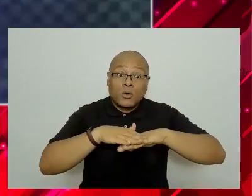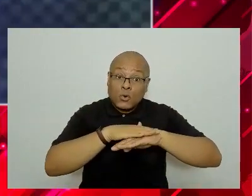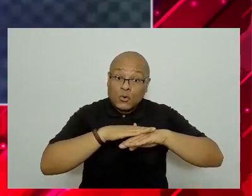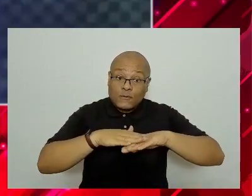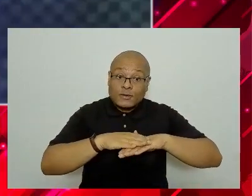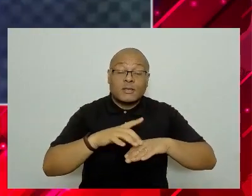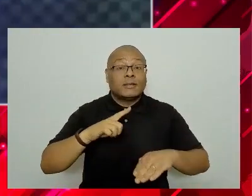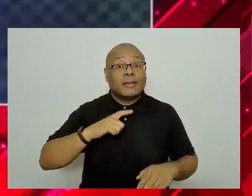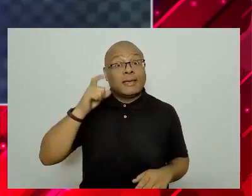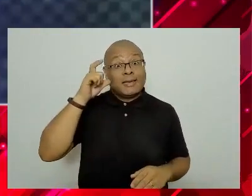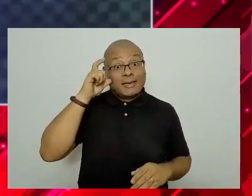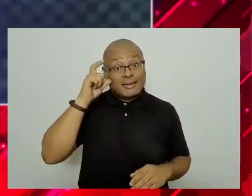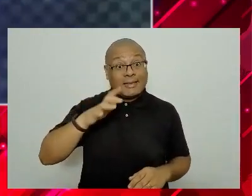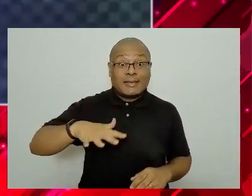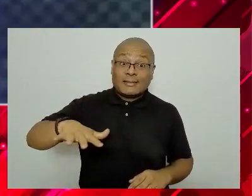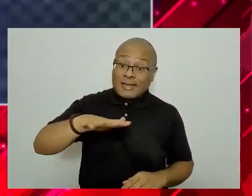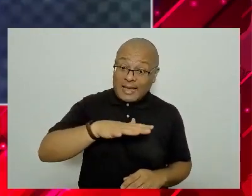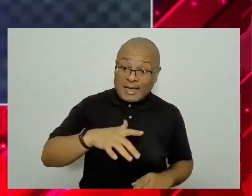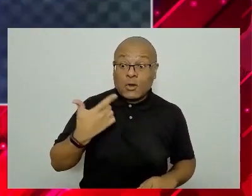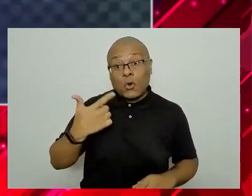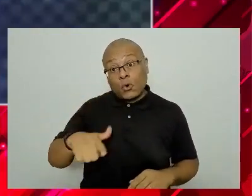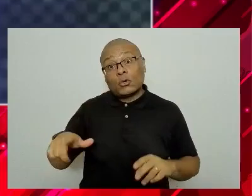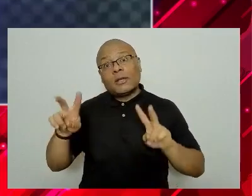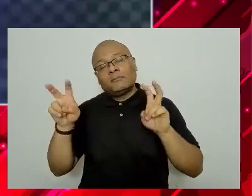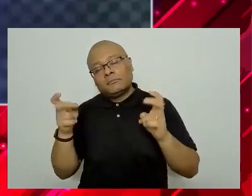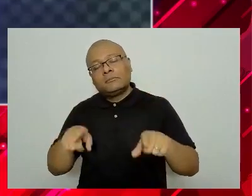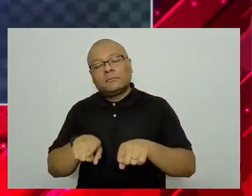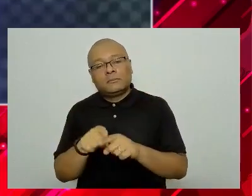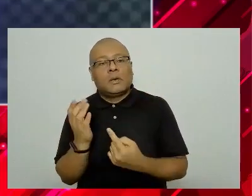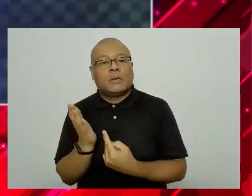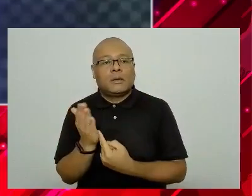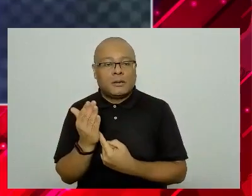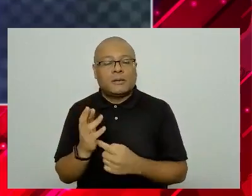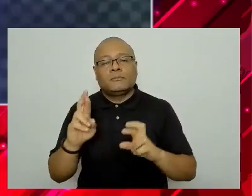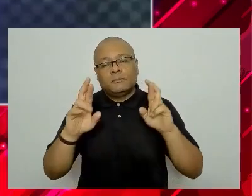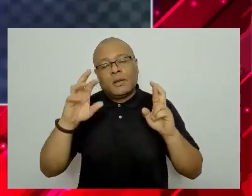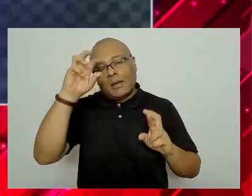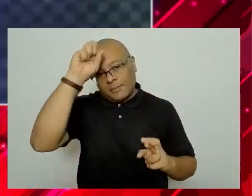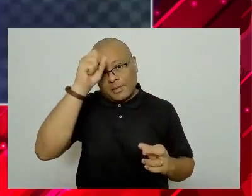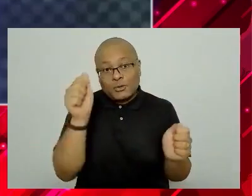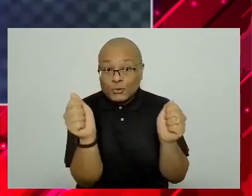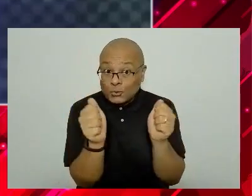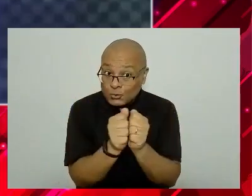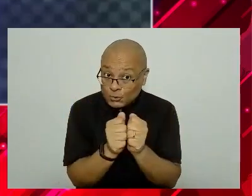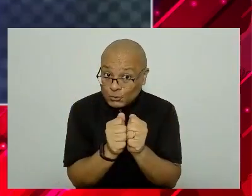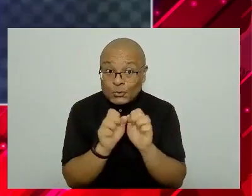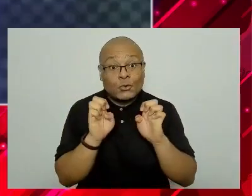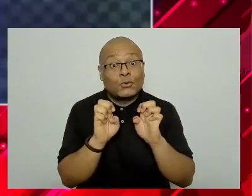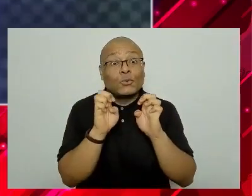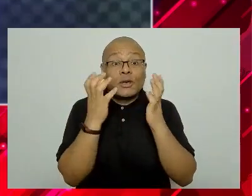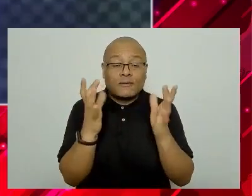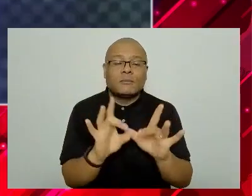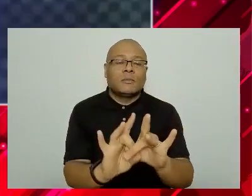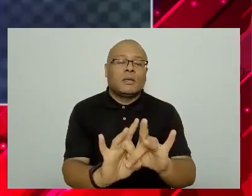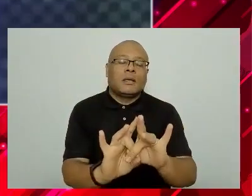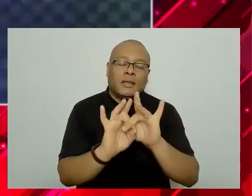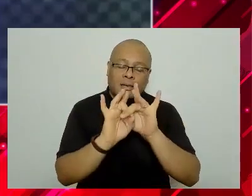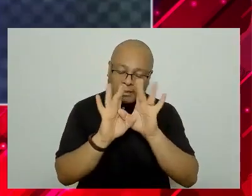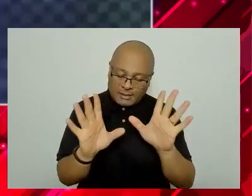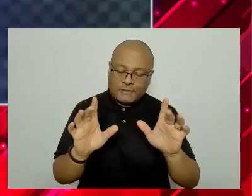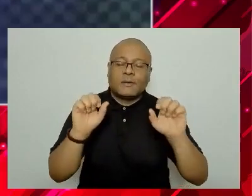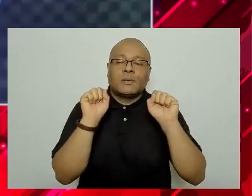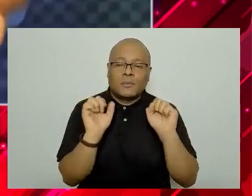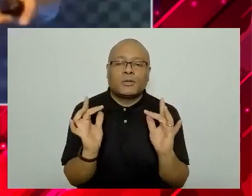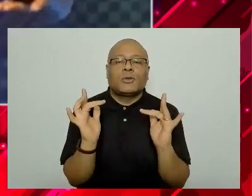tem interesse nessa área, em outras áreas de tecnologia também. Espero aprender muito com vocês ao longo do evento. Fico à disposição para quem quiser se